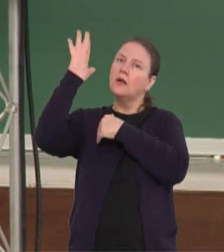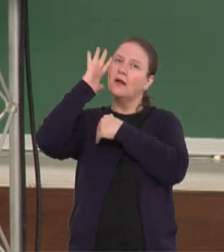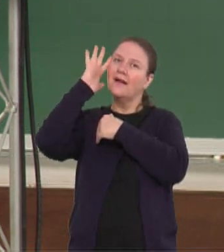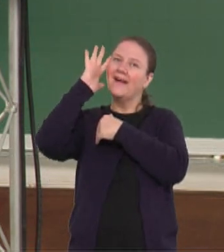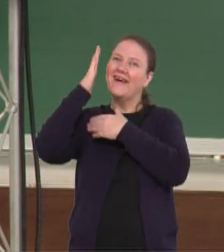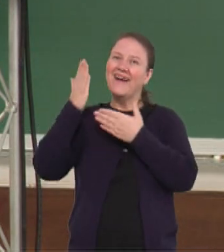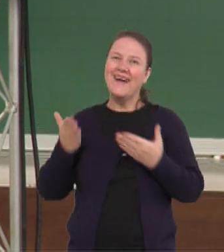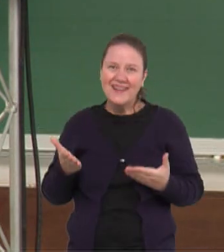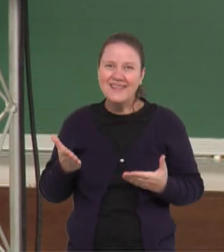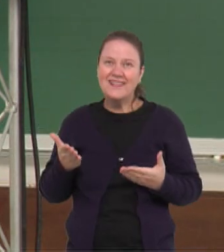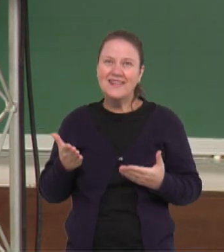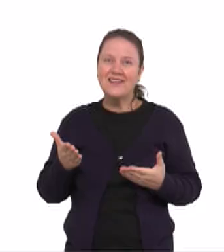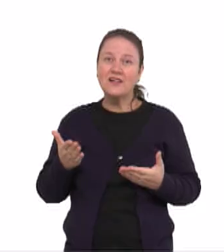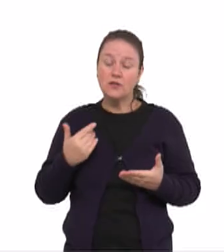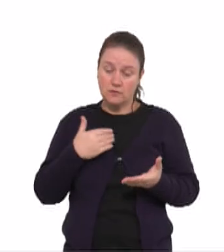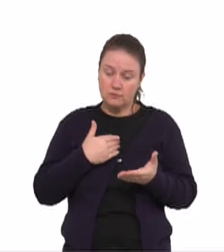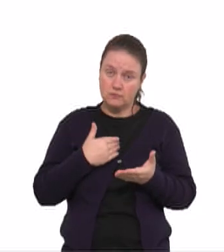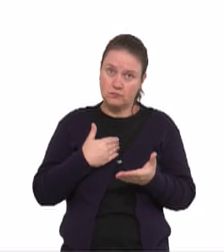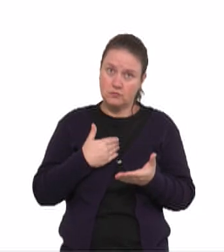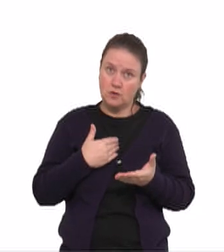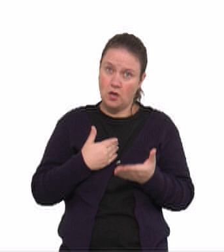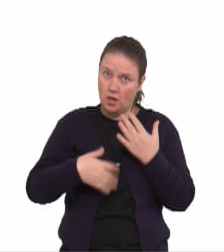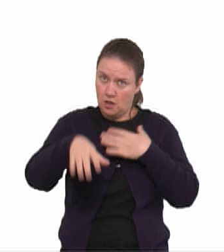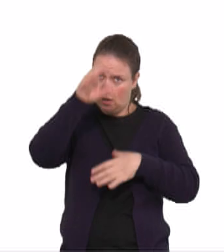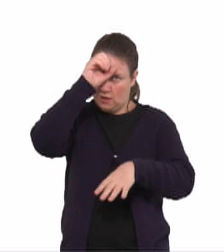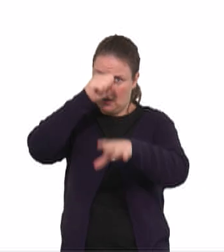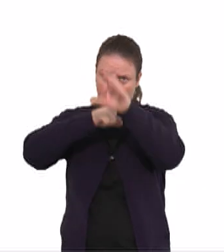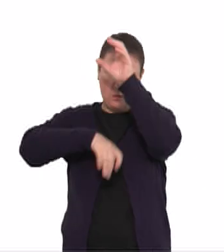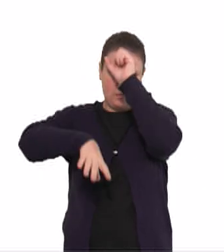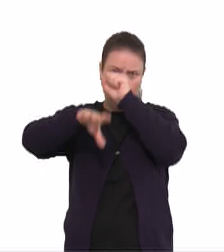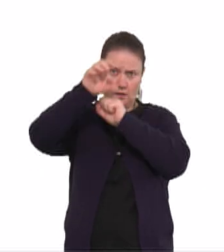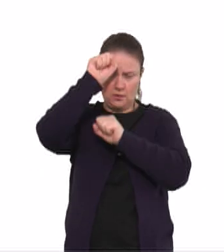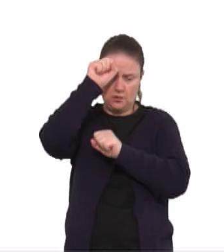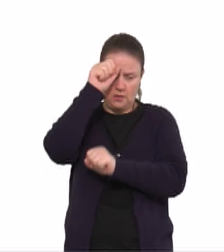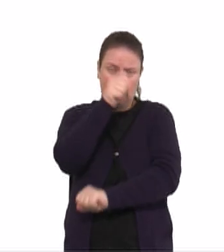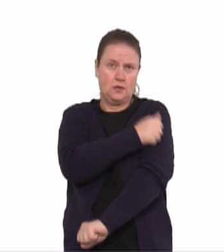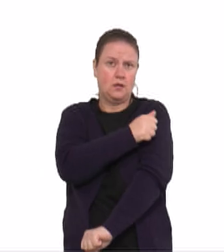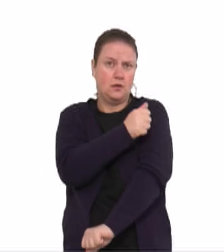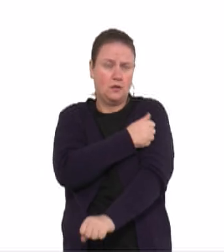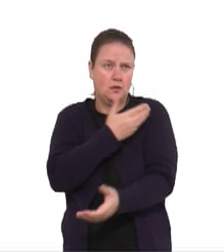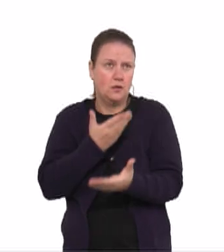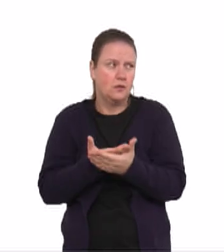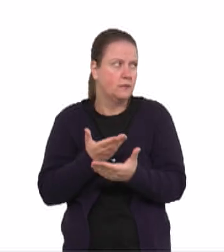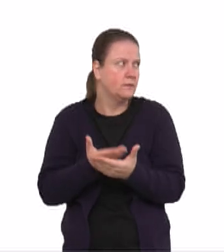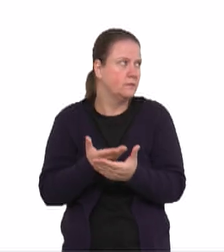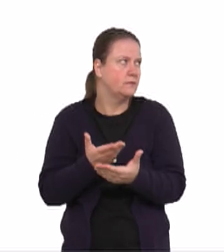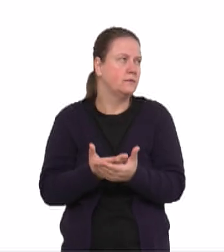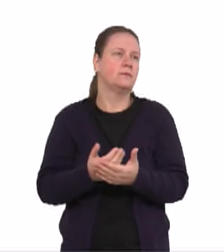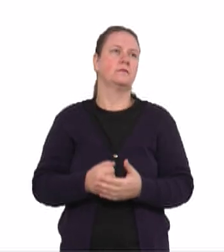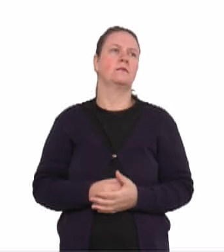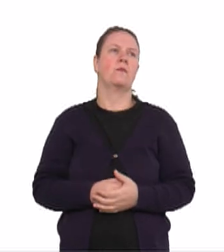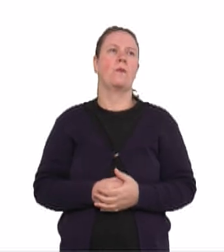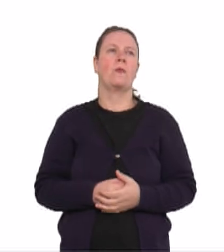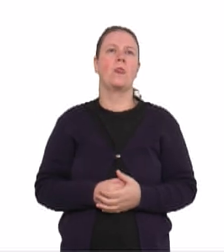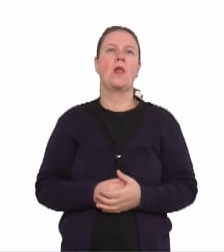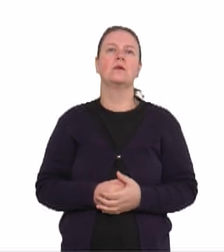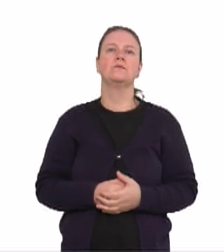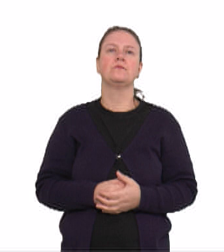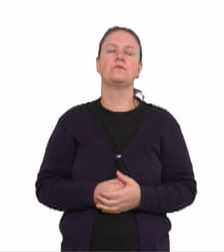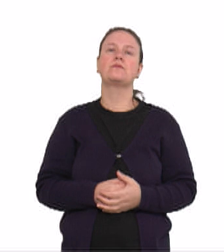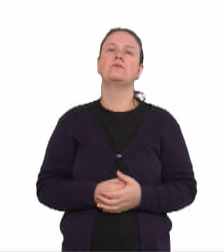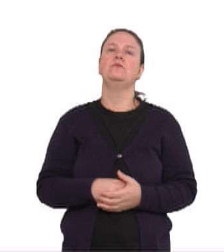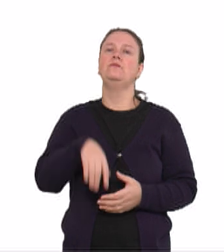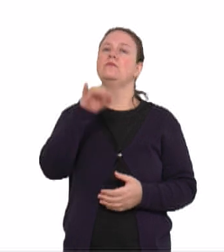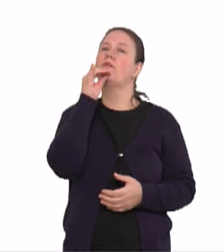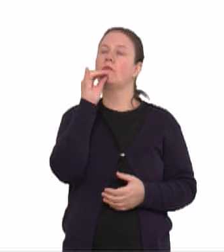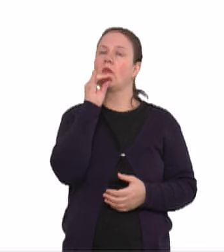vamos aprender isso ao longo dessa vida acadêmica de vocês que está só começando, né? Olha só, o